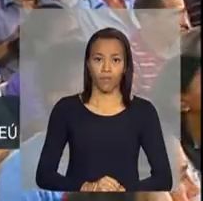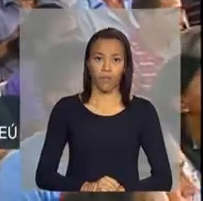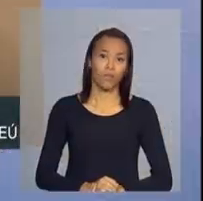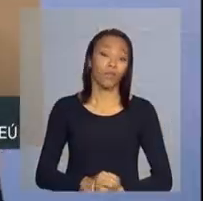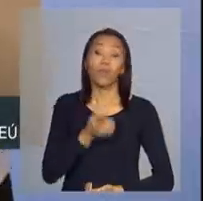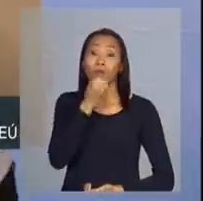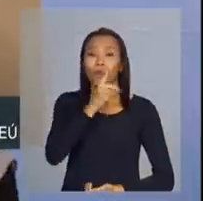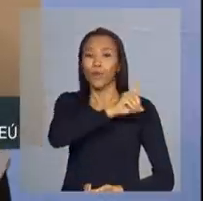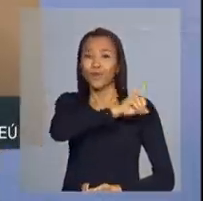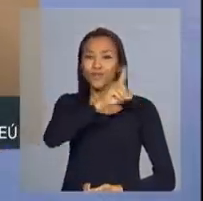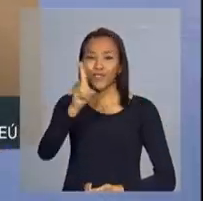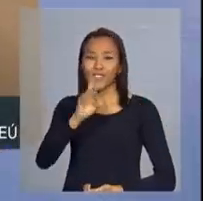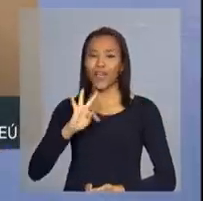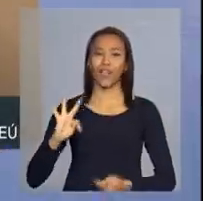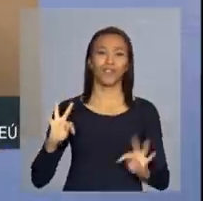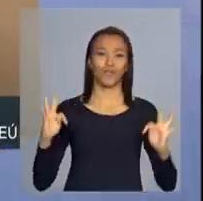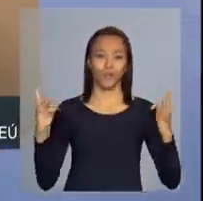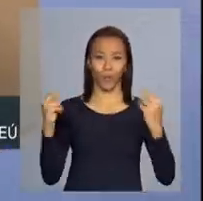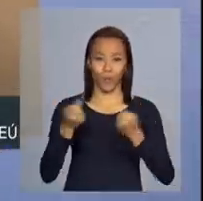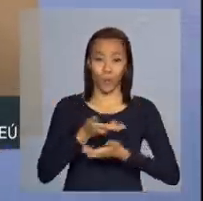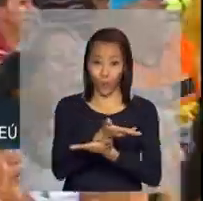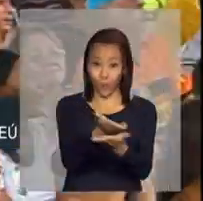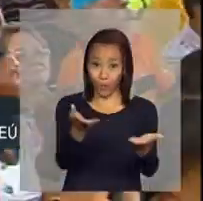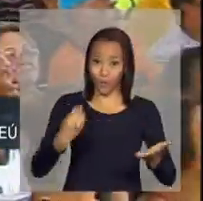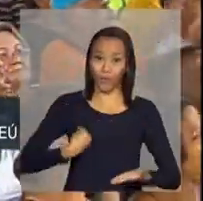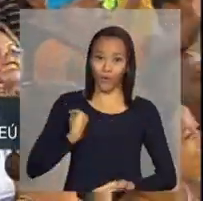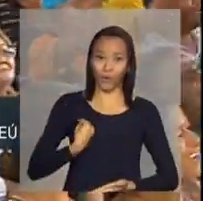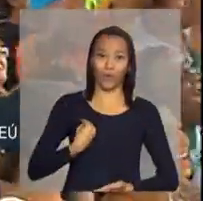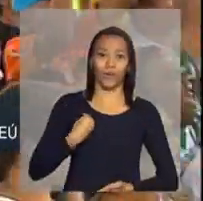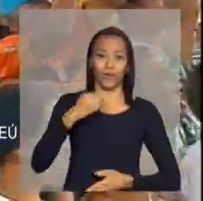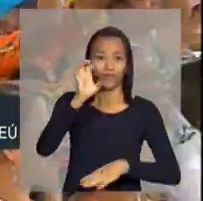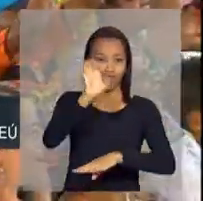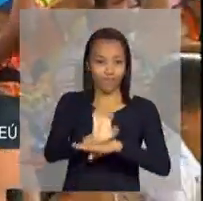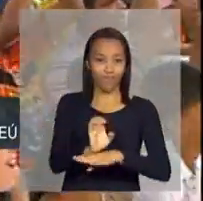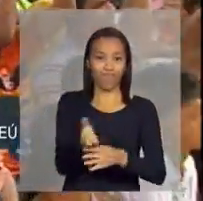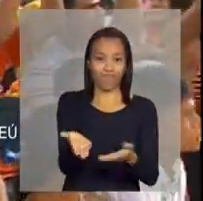Bom dia, pernambucanos e pernambucanas!